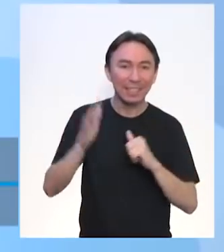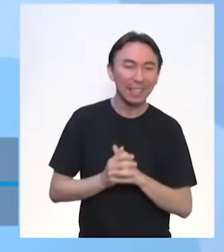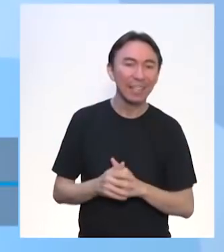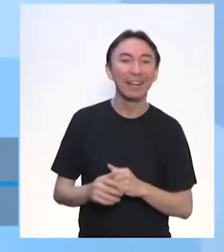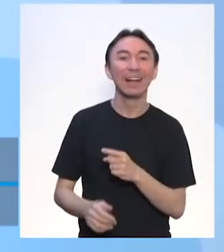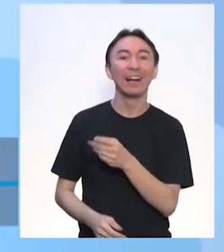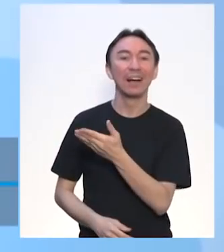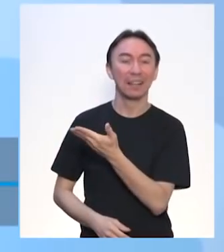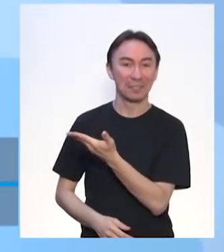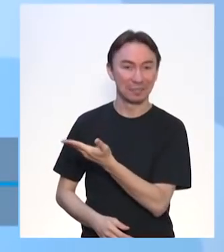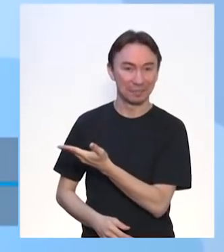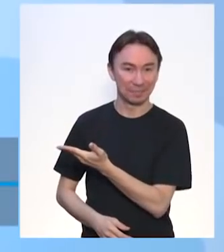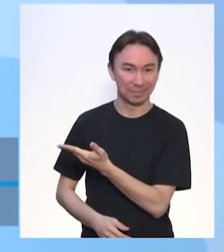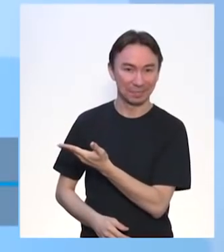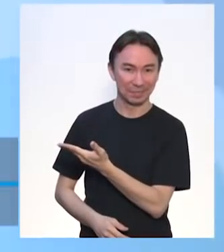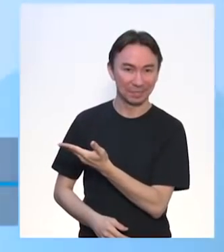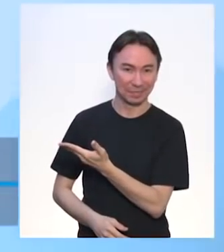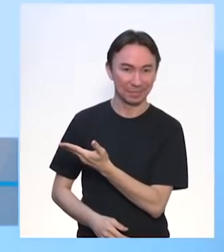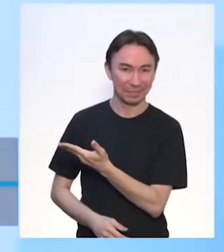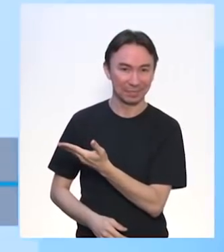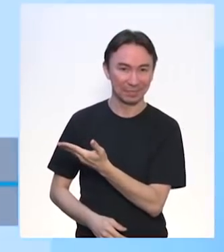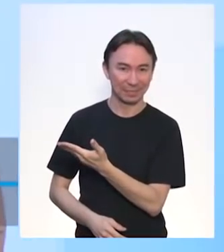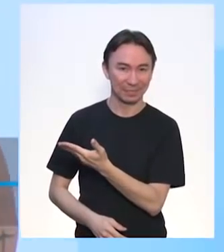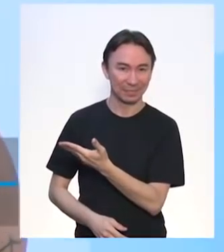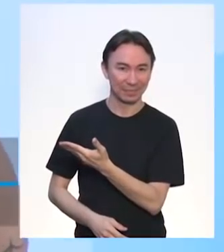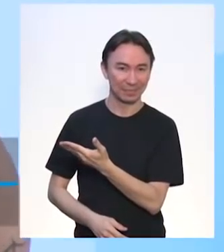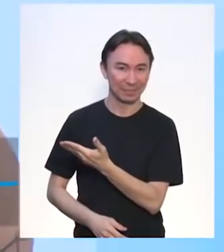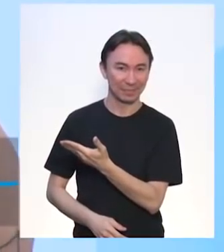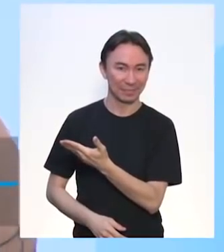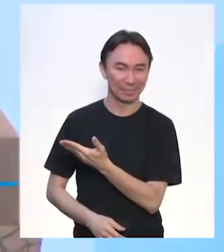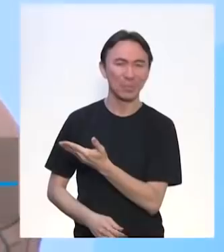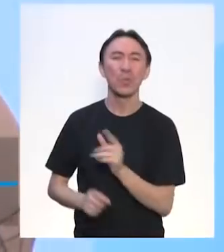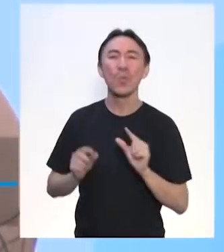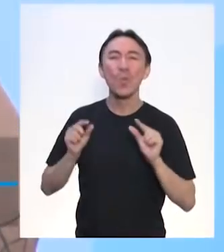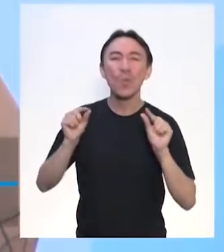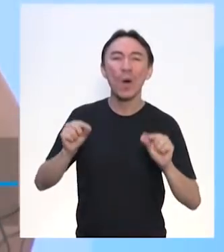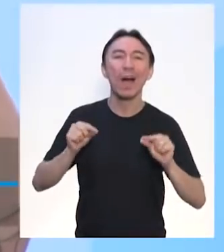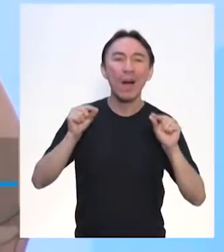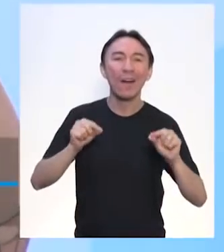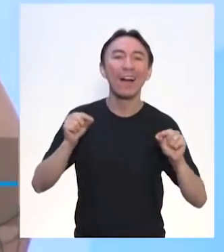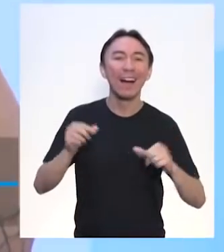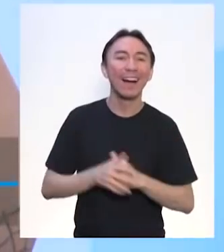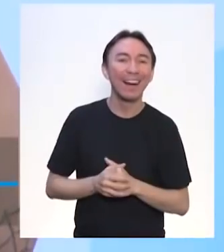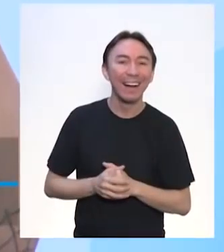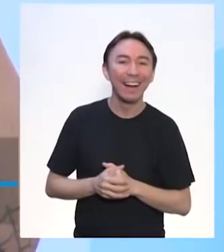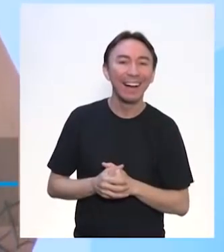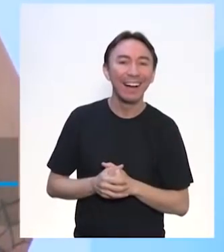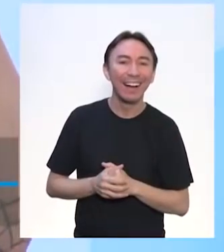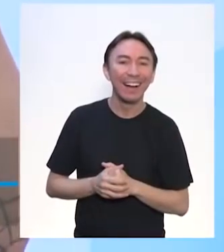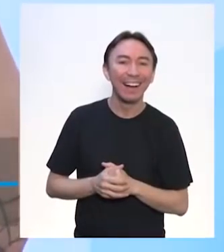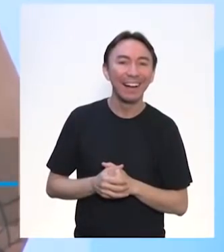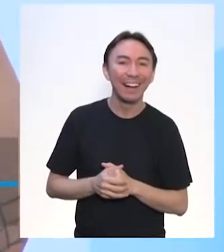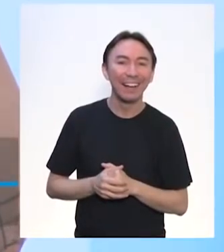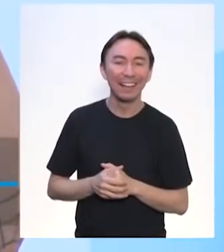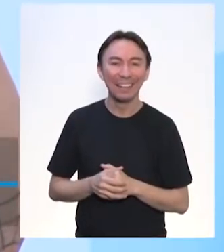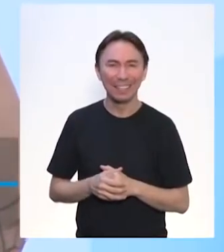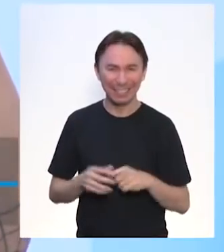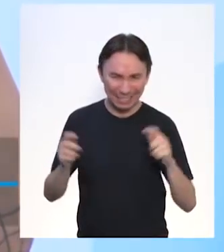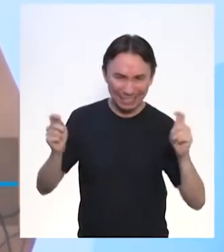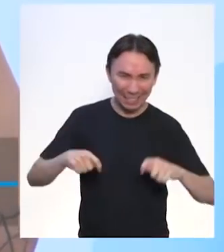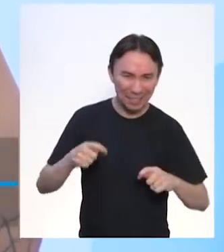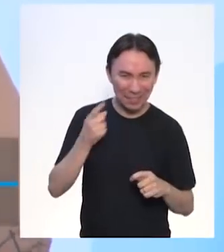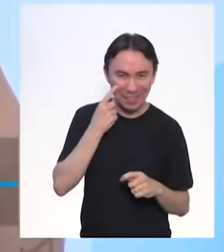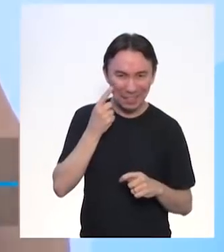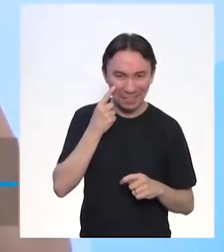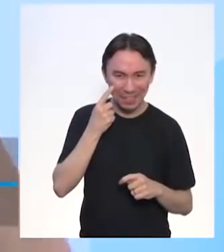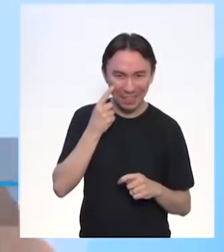ó. Estão vendo? O que é isso, hein, pessoal? Não sei se dá para vocês verem